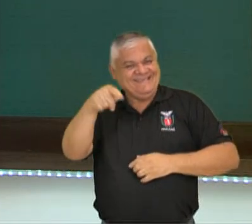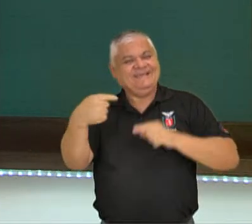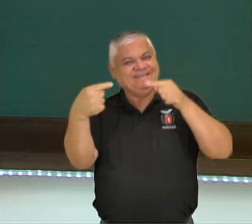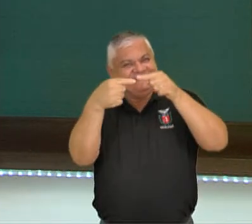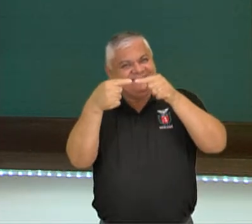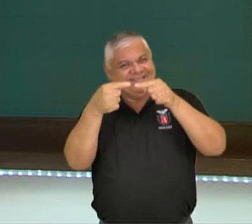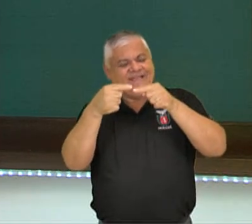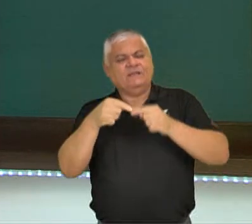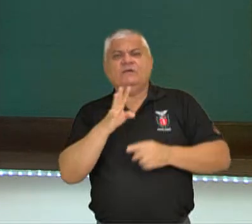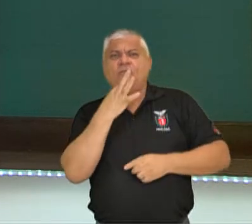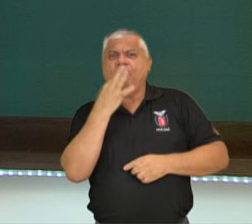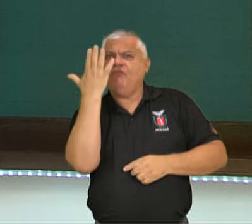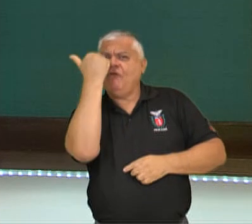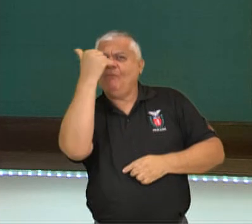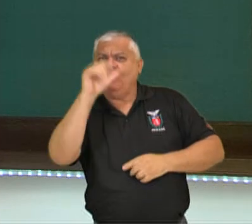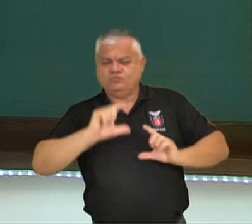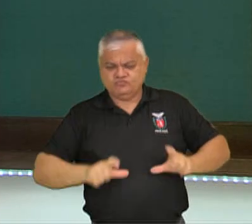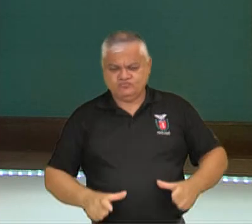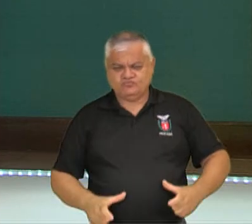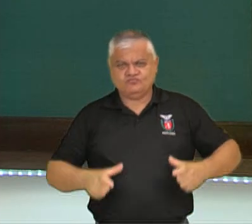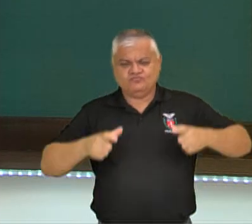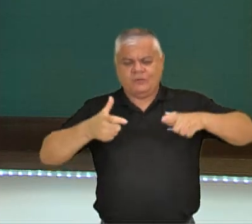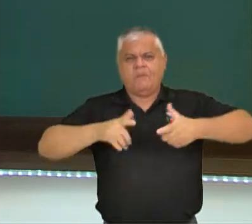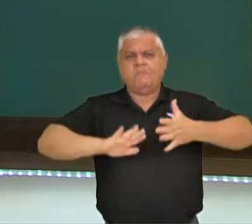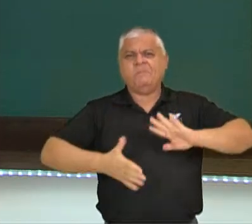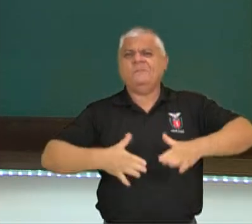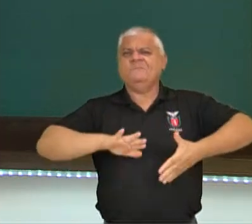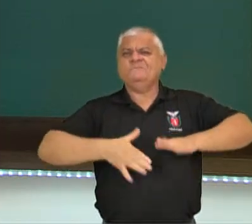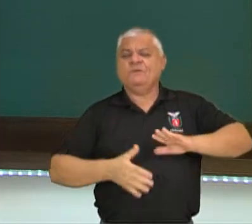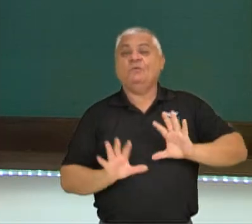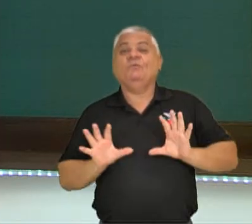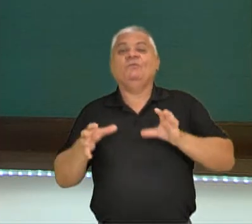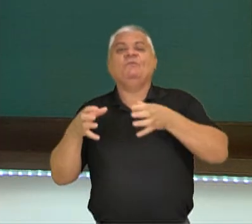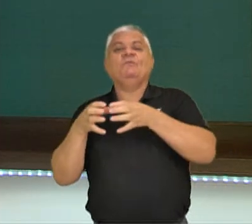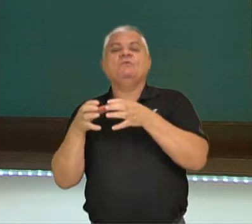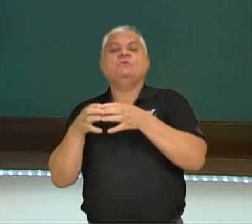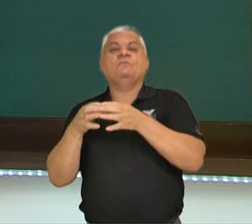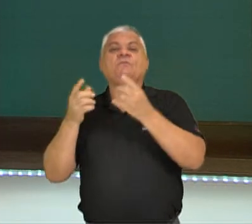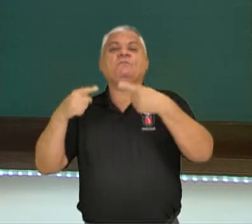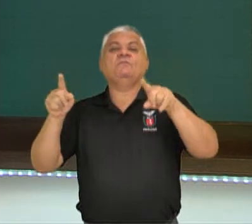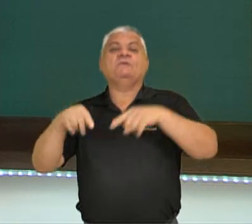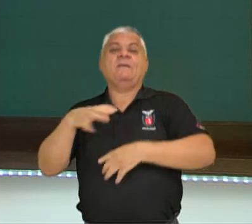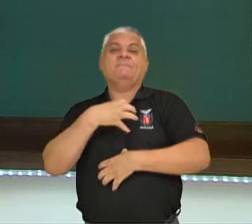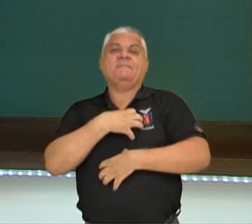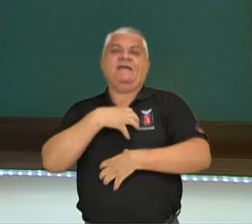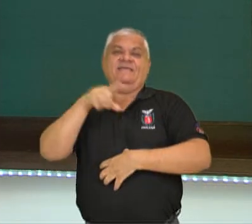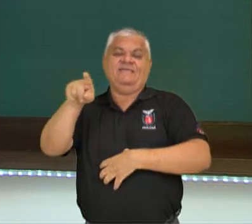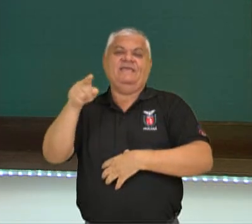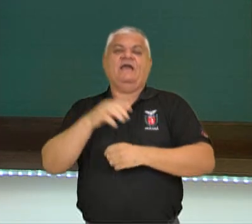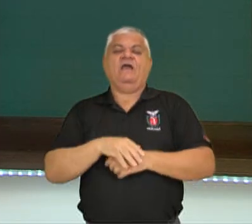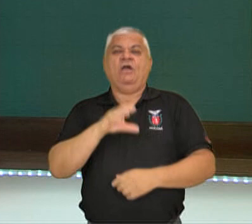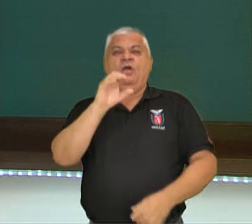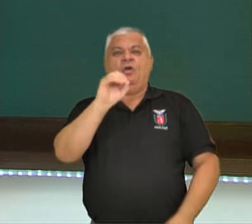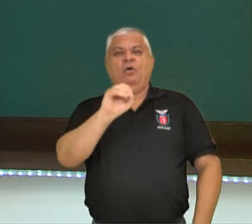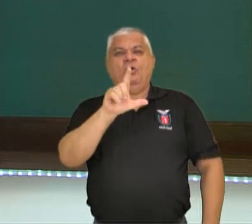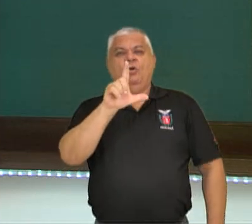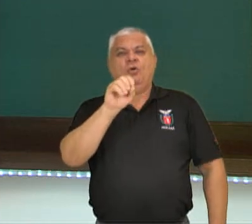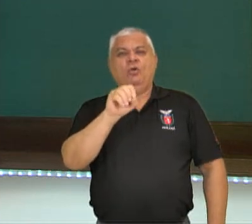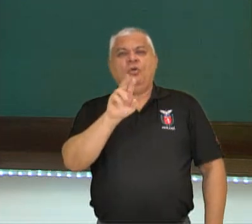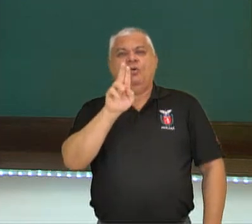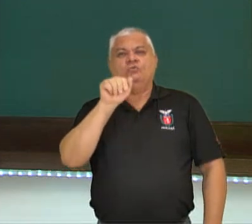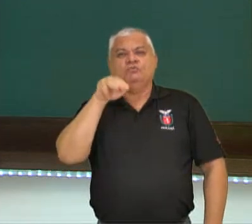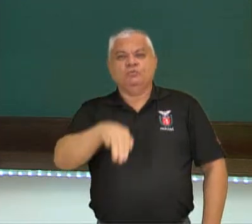ficou muito conhecido através de um grupo baiano chamado Olodum, né, que